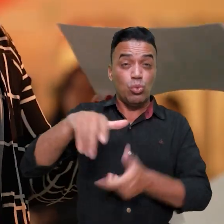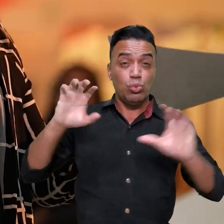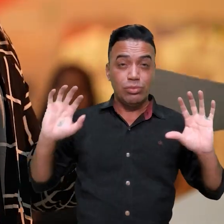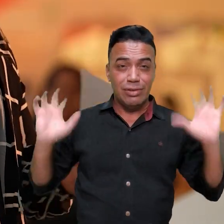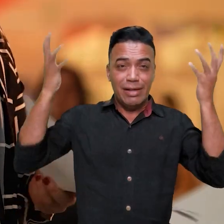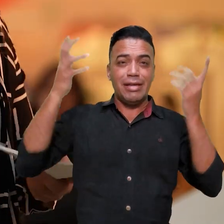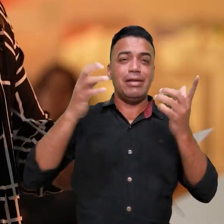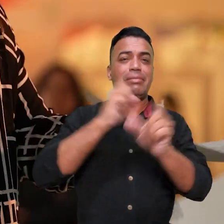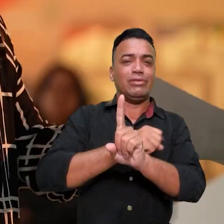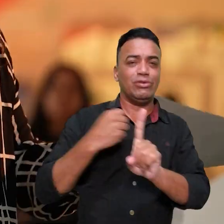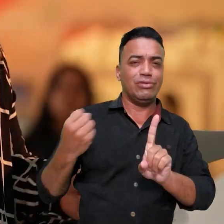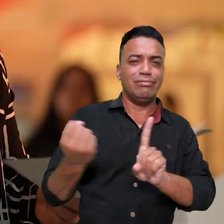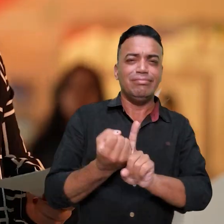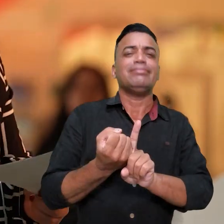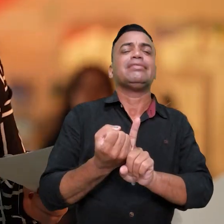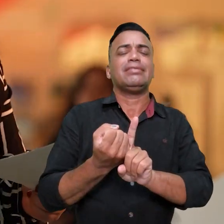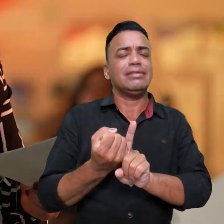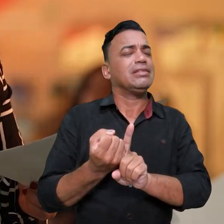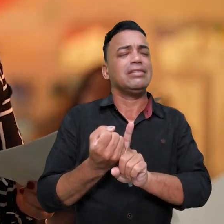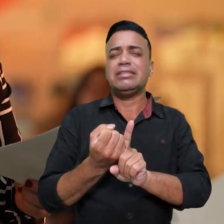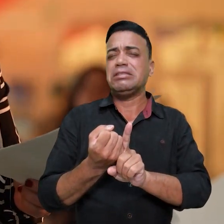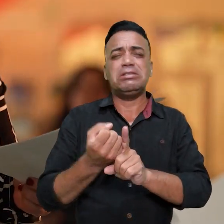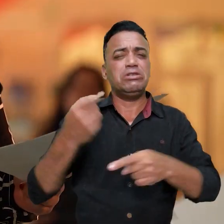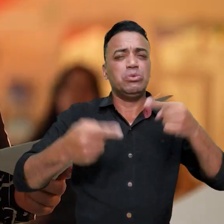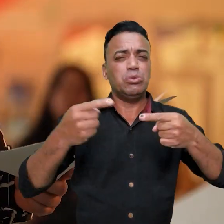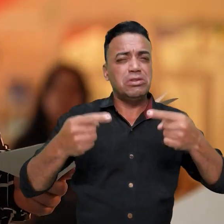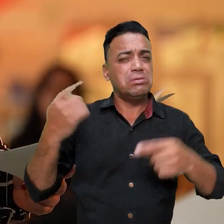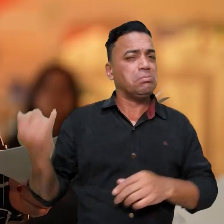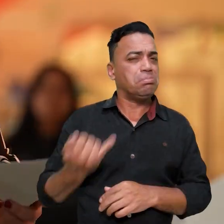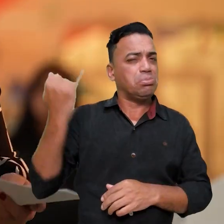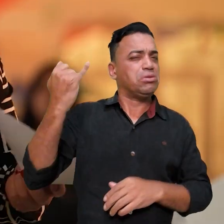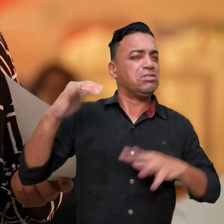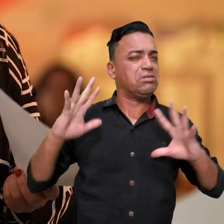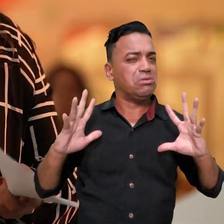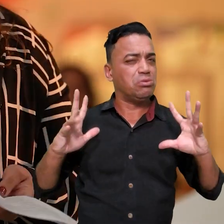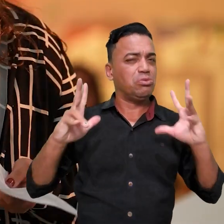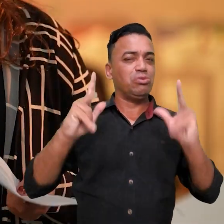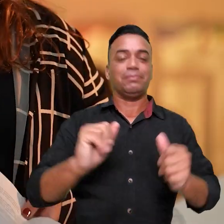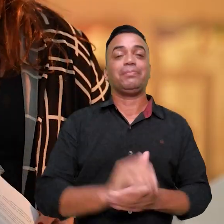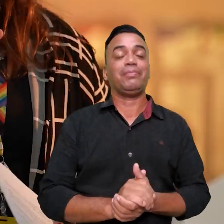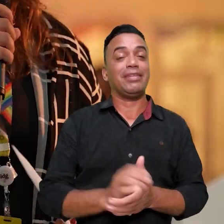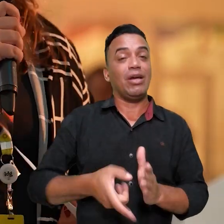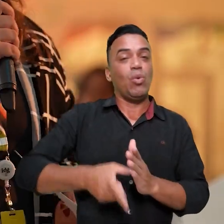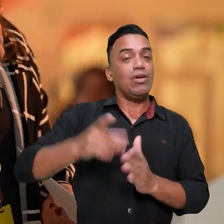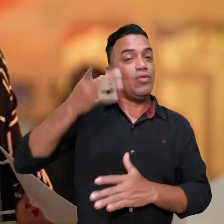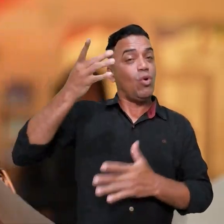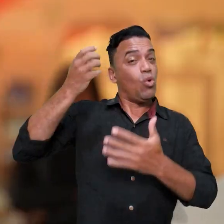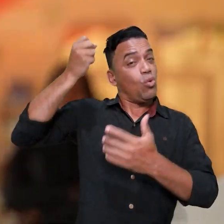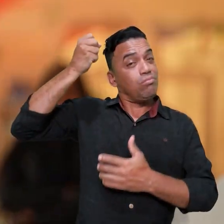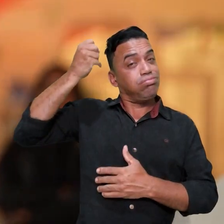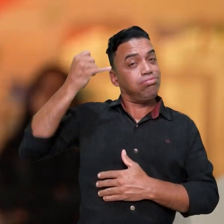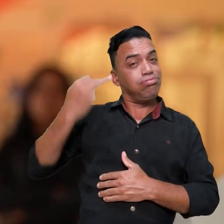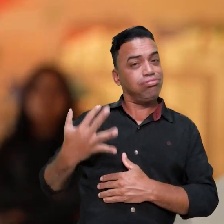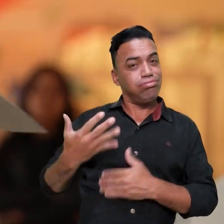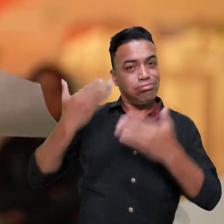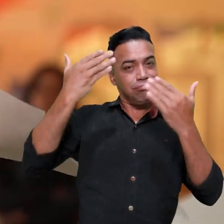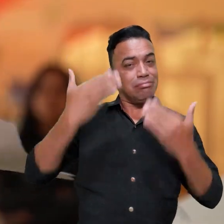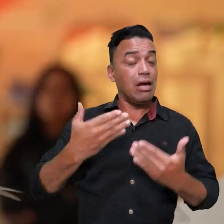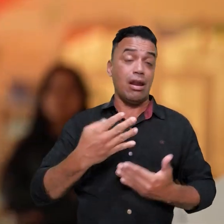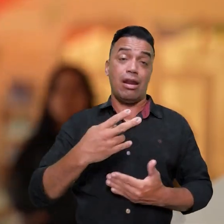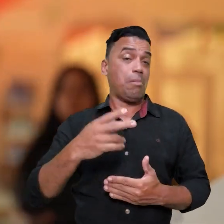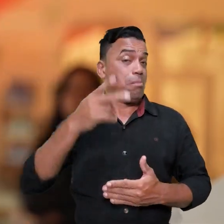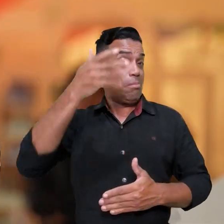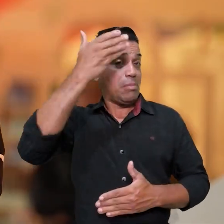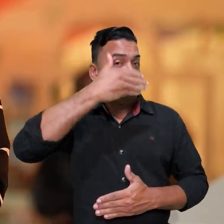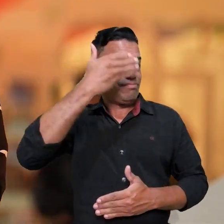nossa sociedade, questões que são super relevantes. Antes de mais nada, vou fazer minha autodescrição. Eu sou, para quem não pode me